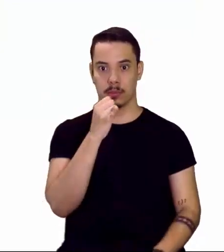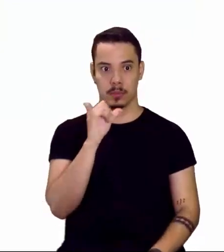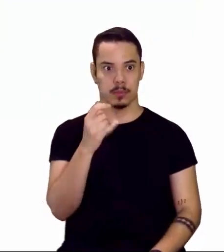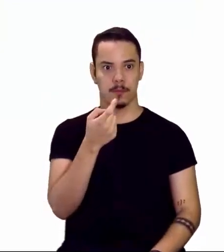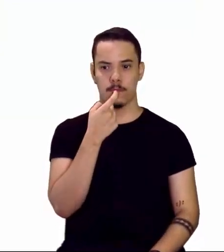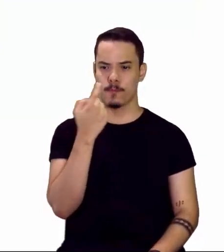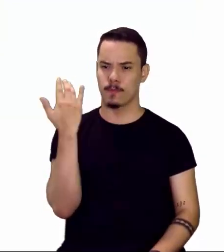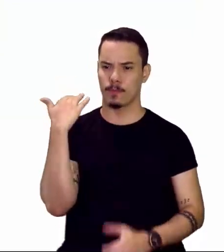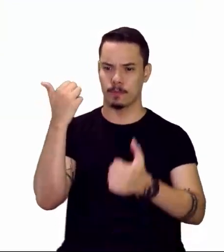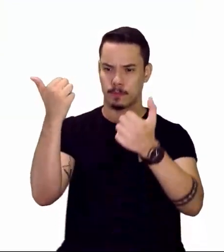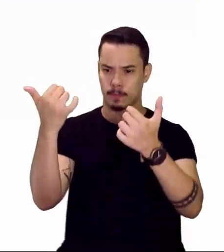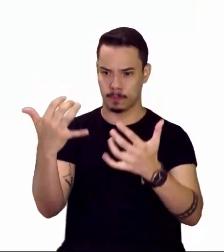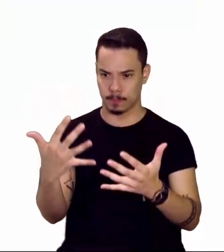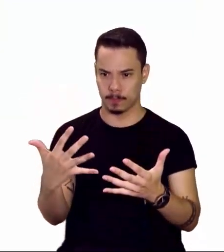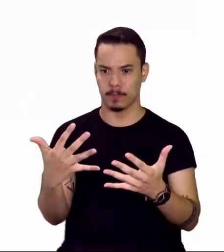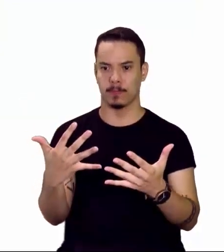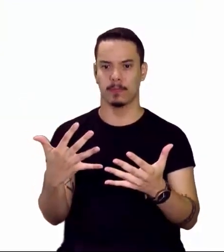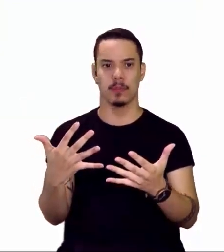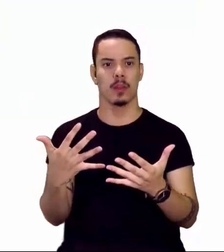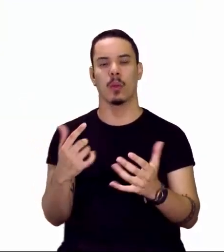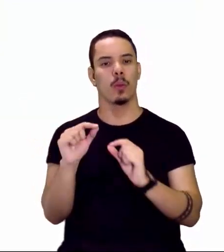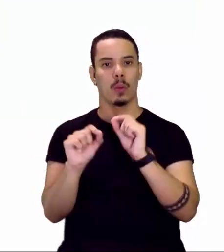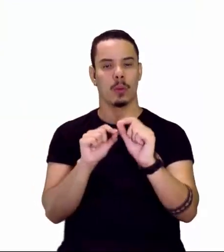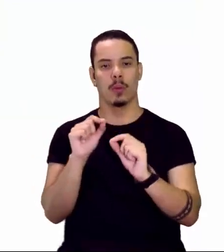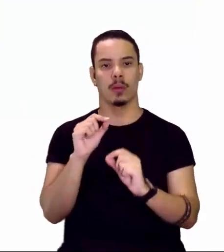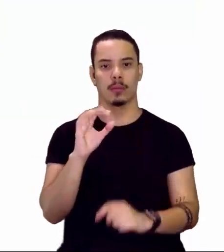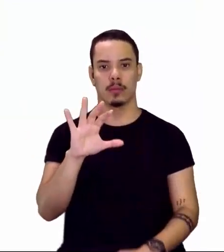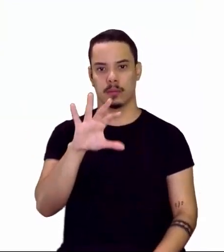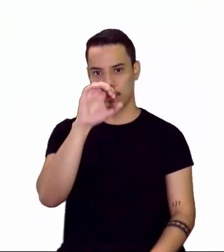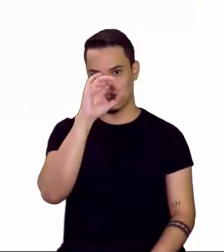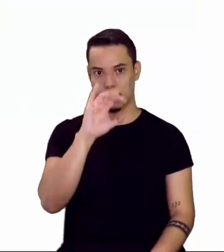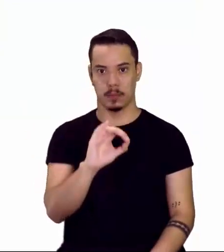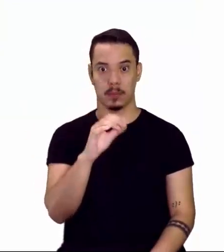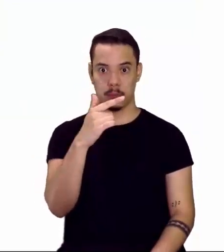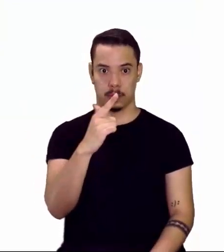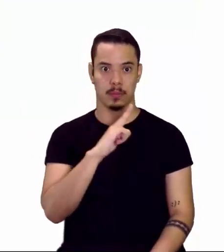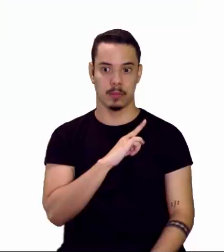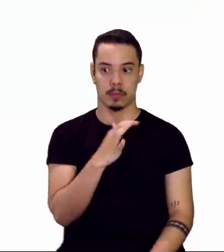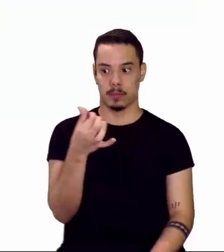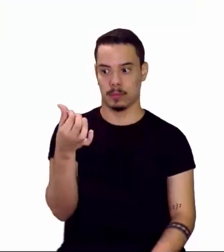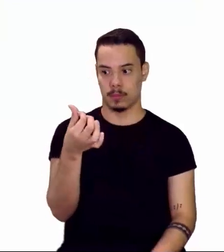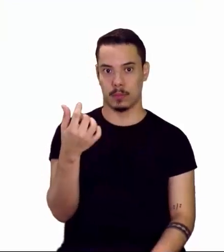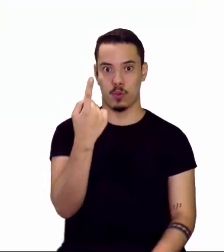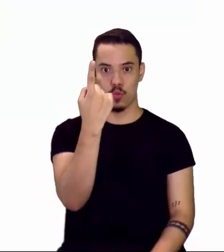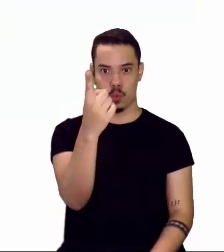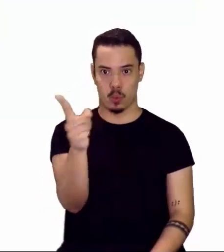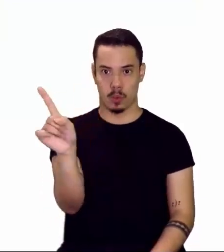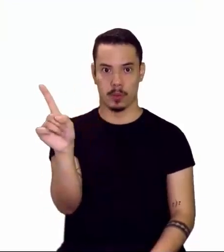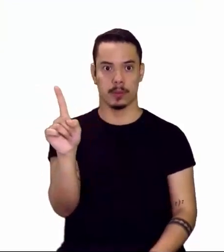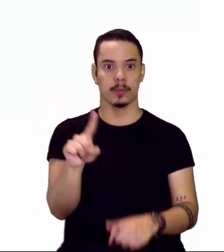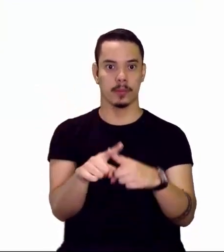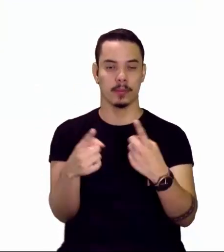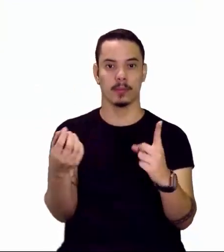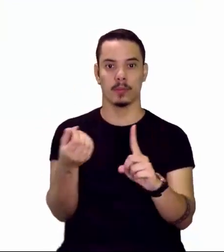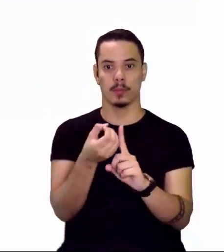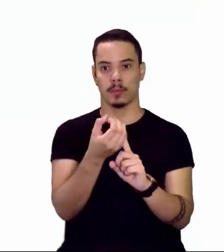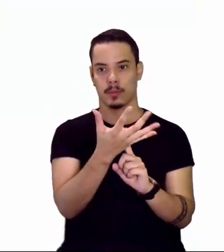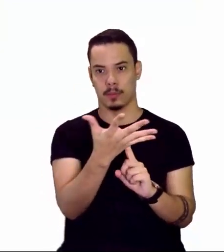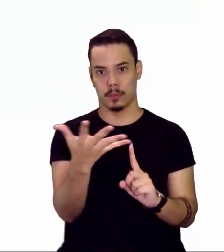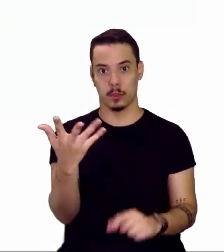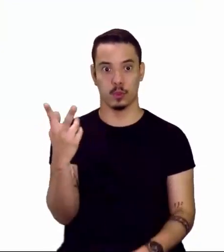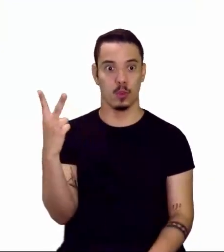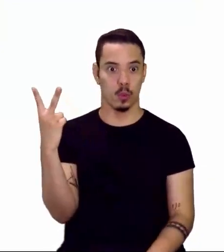de falar que você viu que o oxigênio ele tem 6 elétrons na última camada, mas ele compartilha